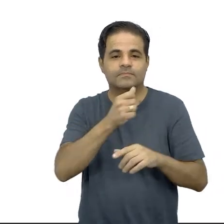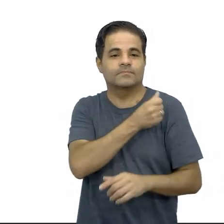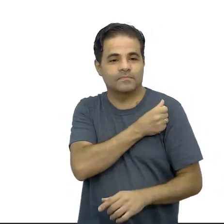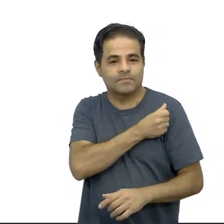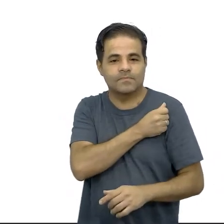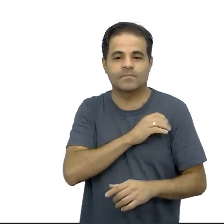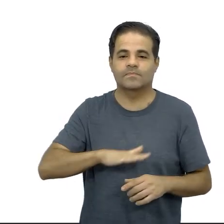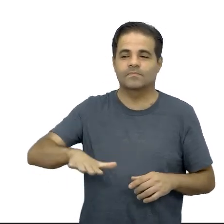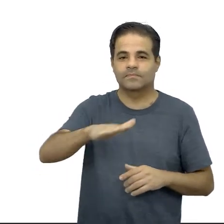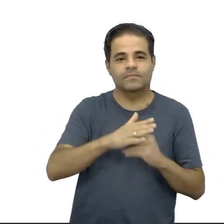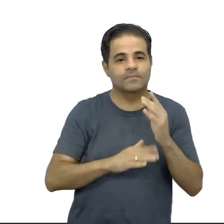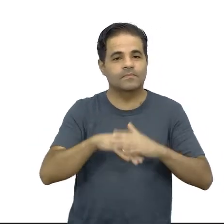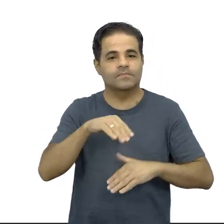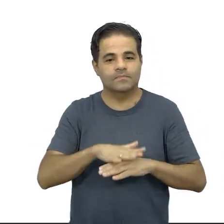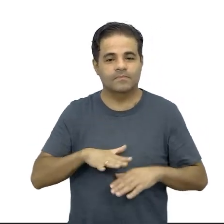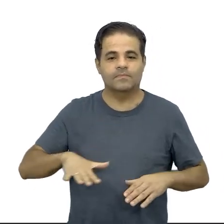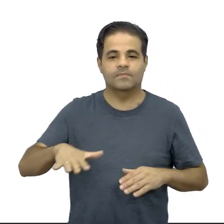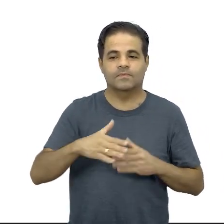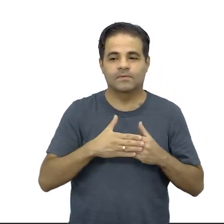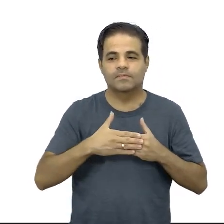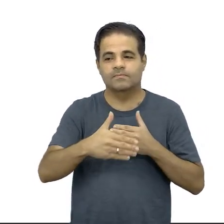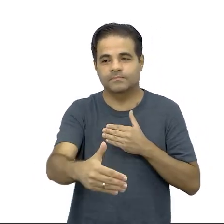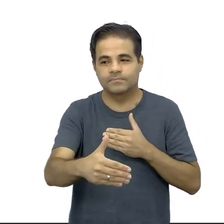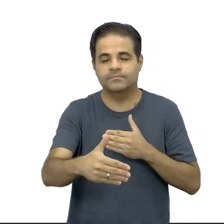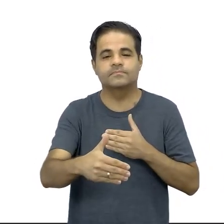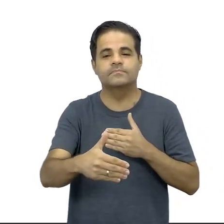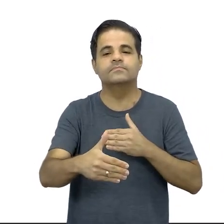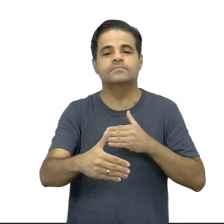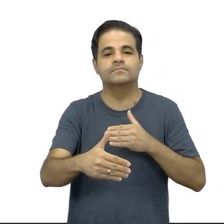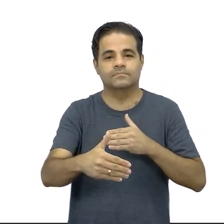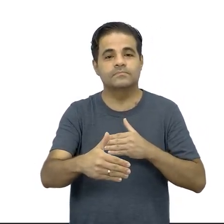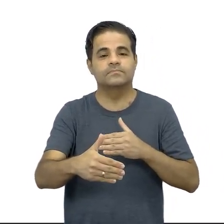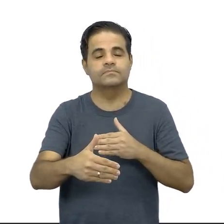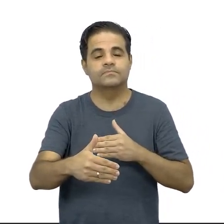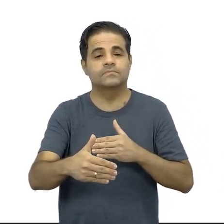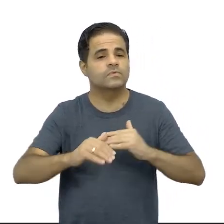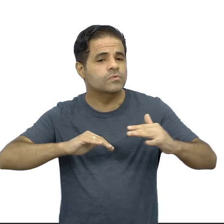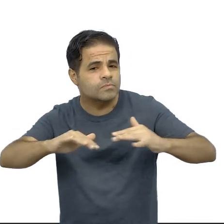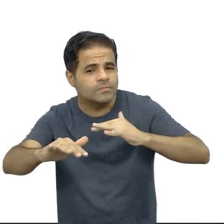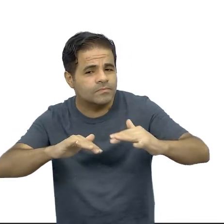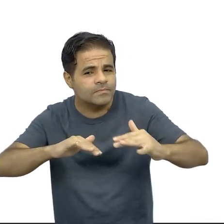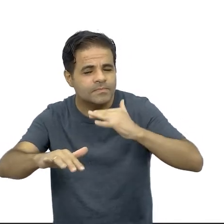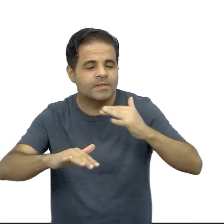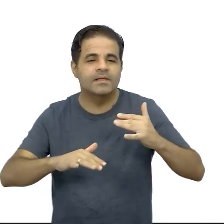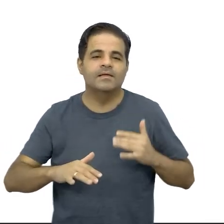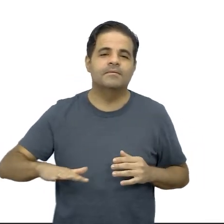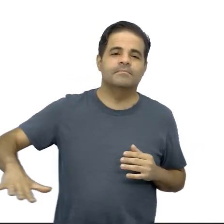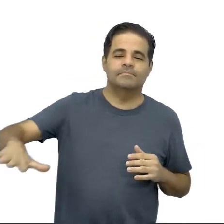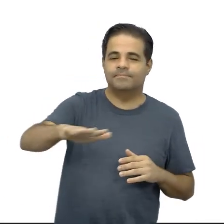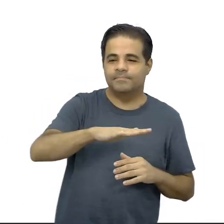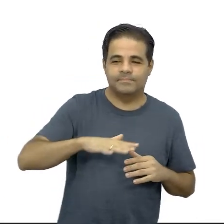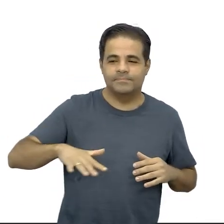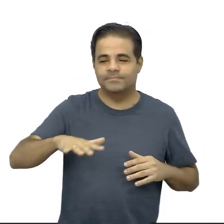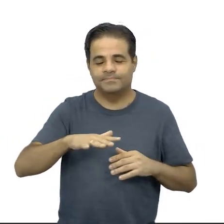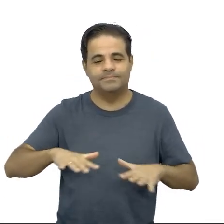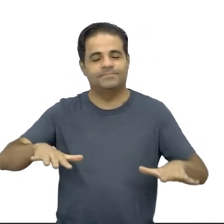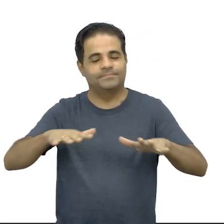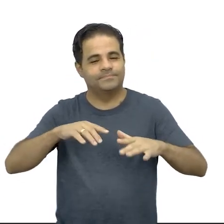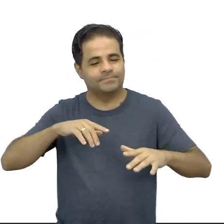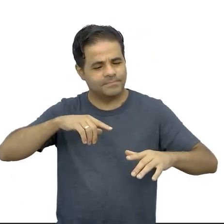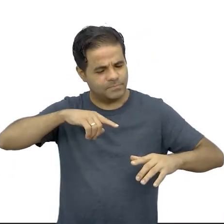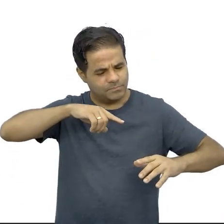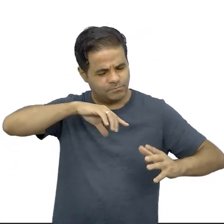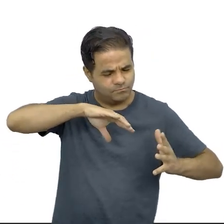ela tem o seguinte texto: reconhecer e explicar que os movimentos de rotação e translação